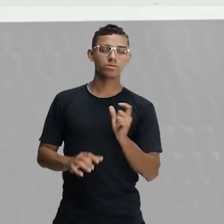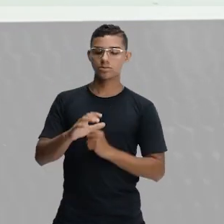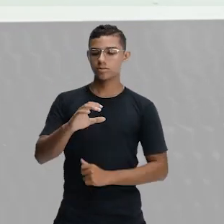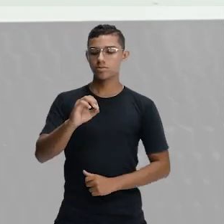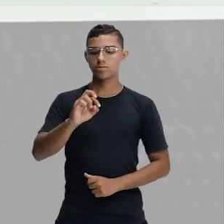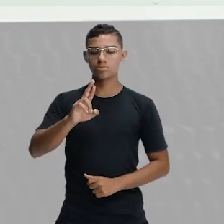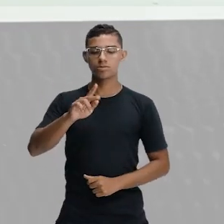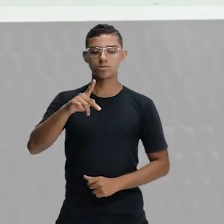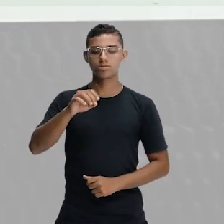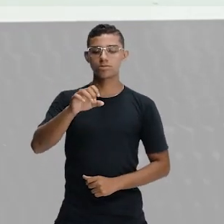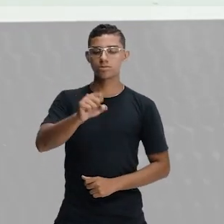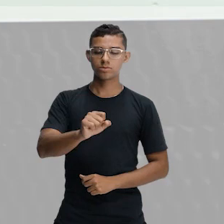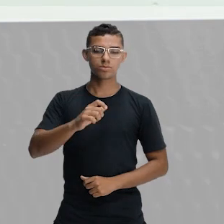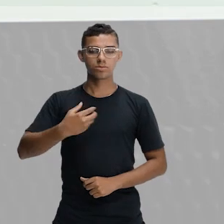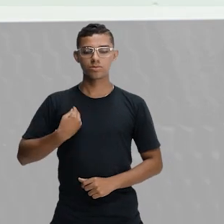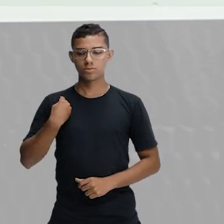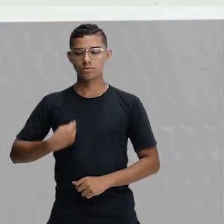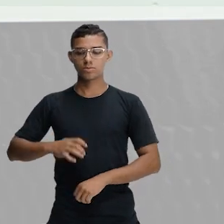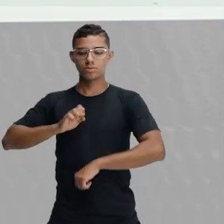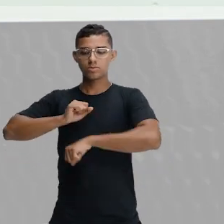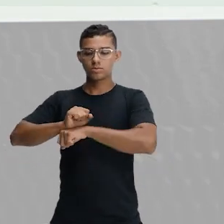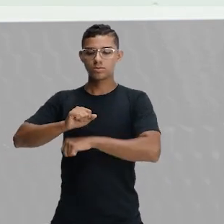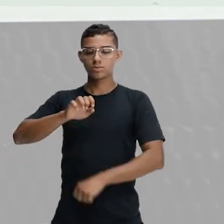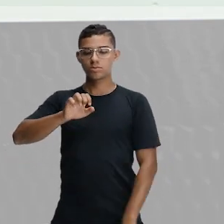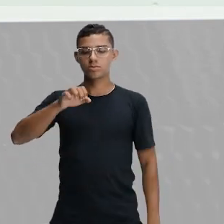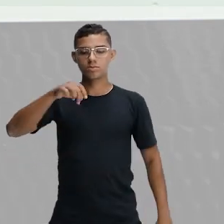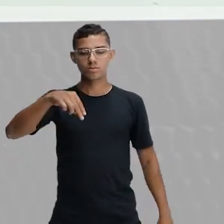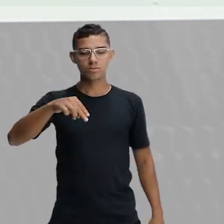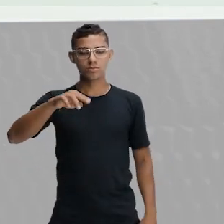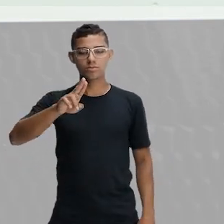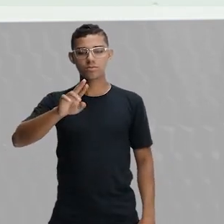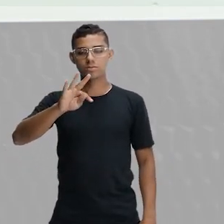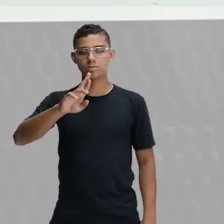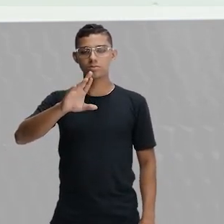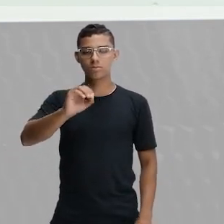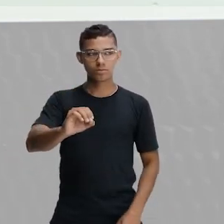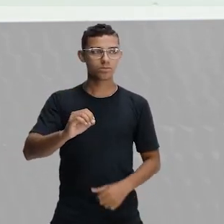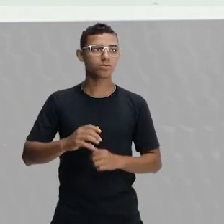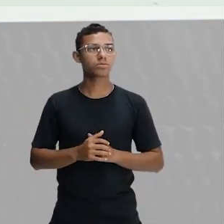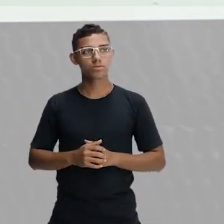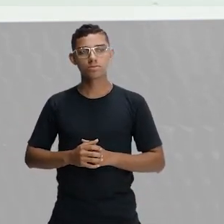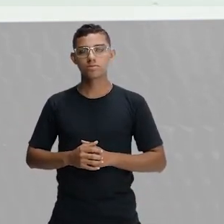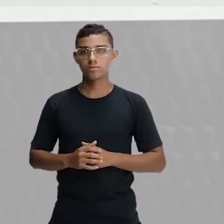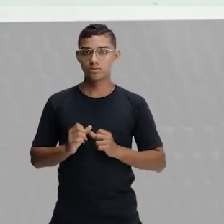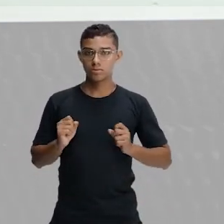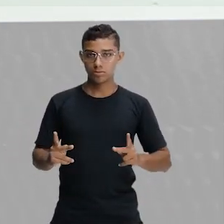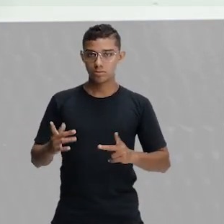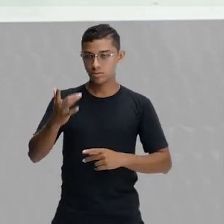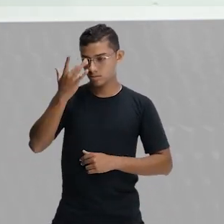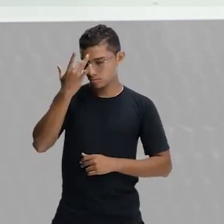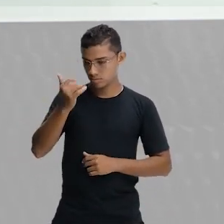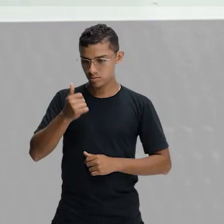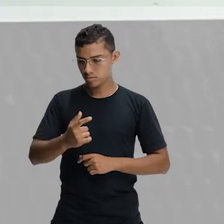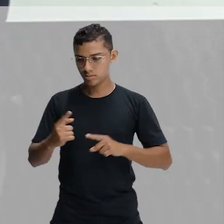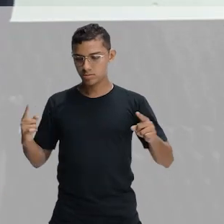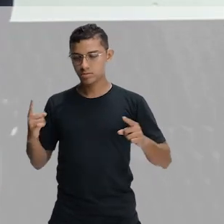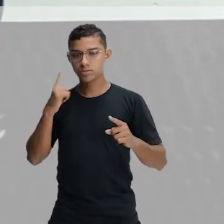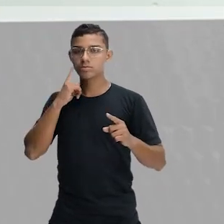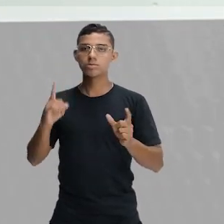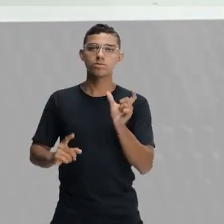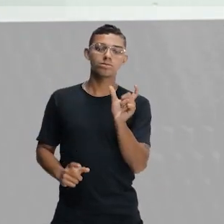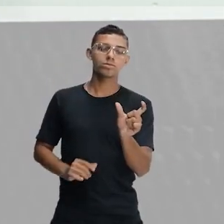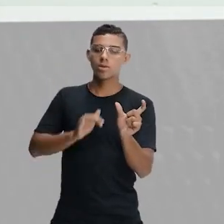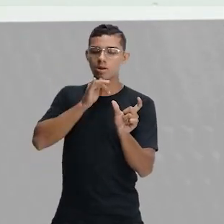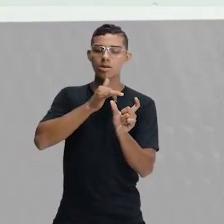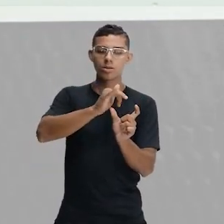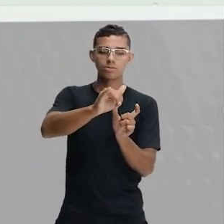está neutro. Pronto. É o corpo neutro. Ok? Mas para o fenômeno da eletricidade,